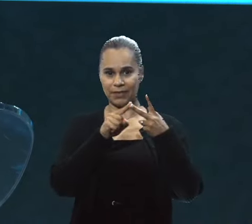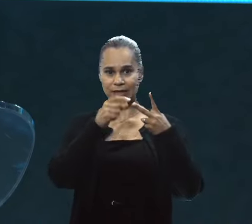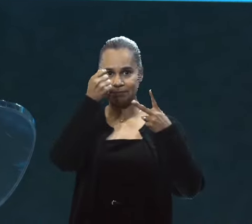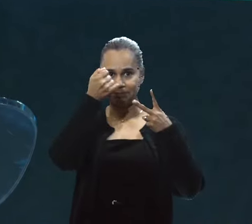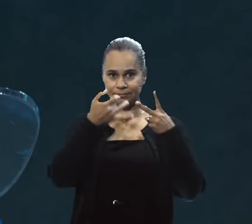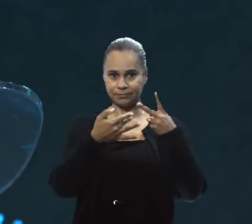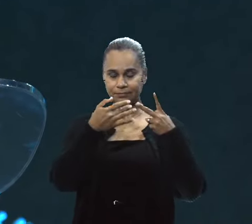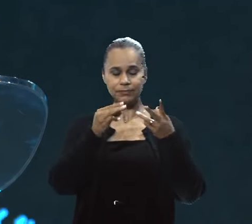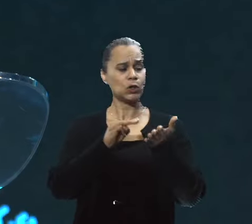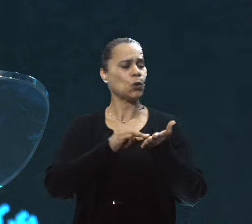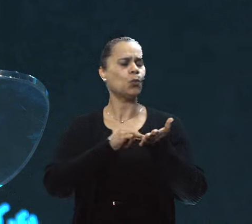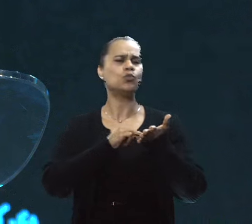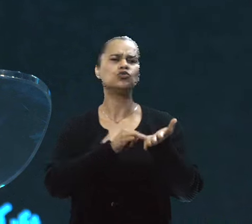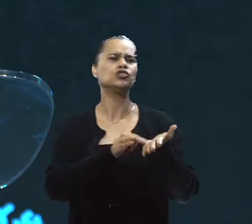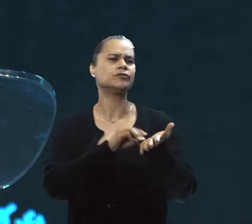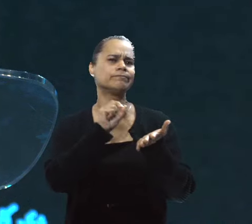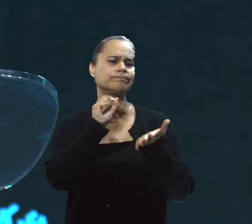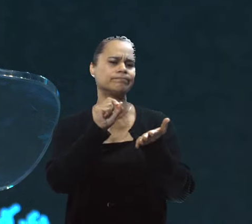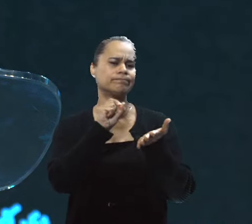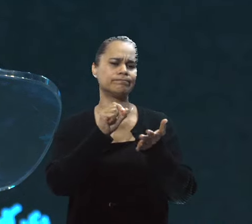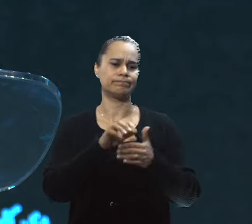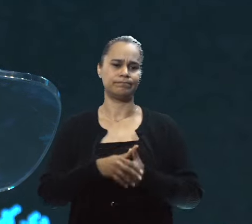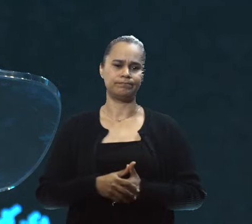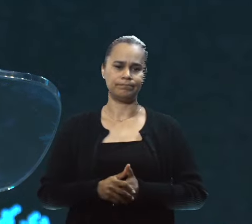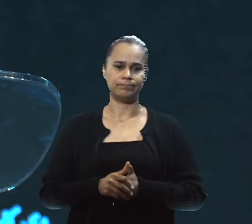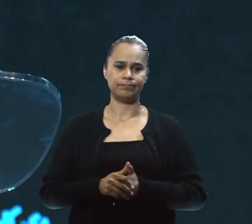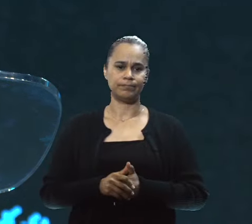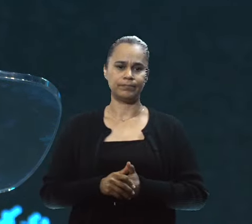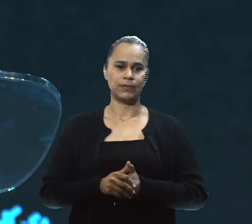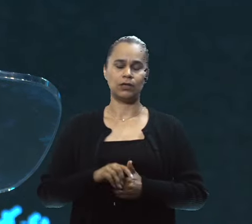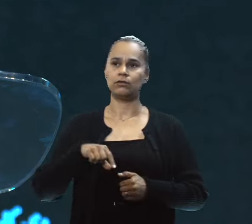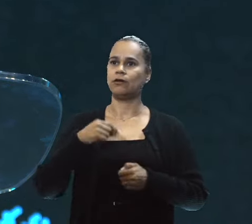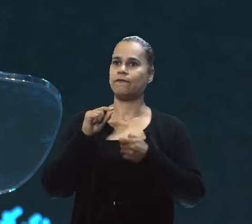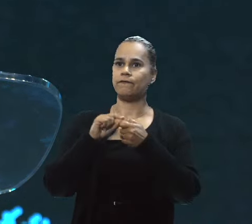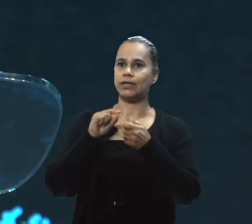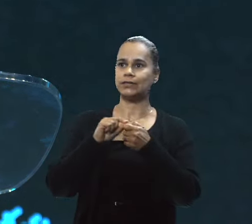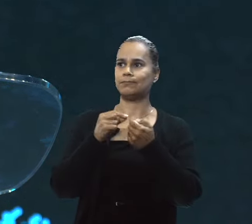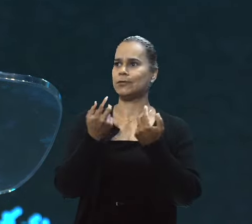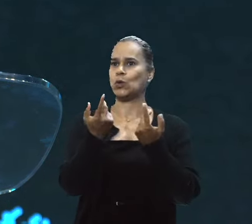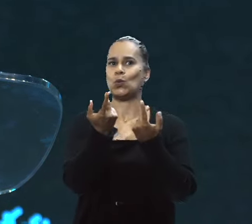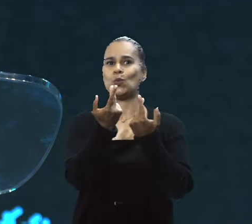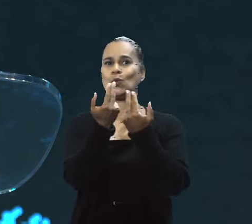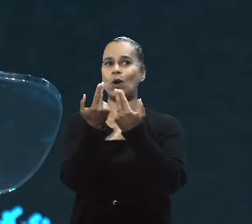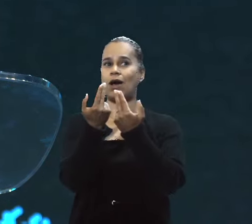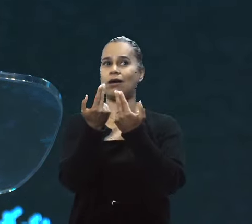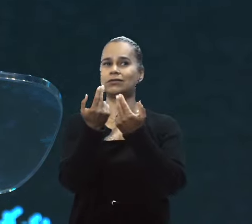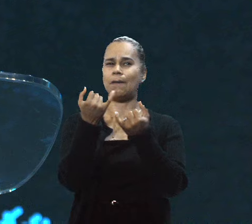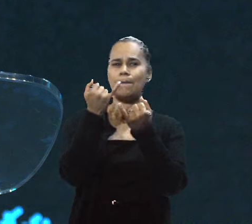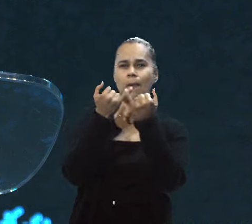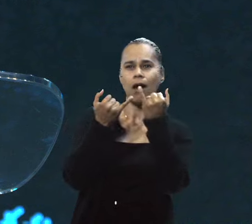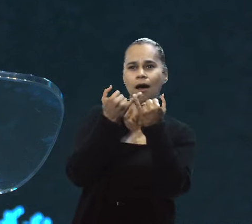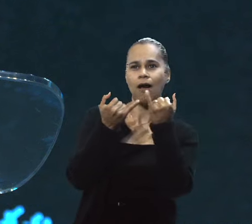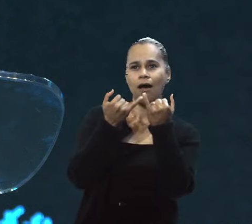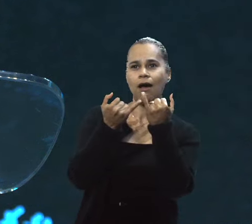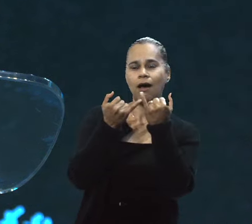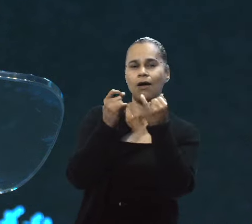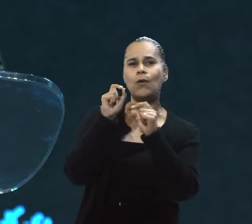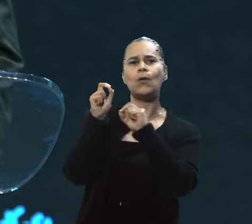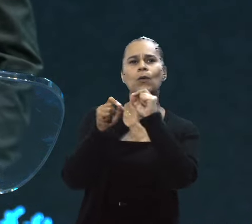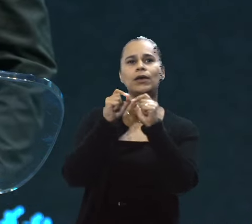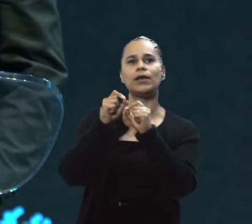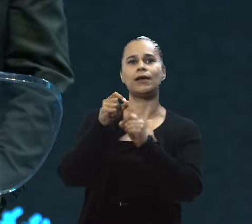o motivo que nos leva a fazermos algo parecido: unção